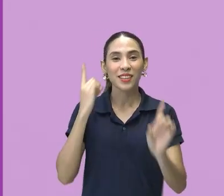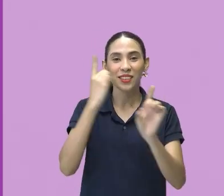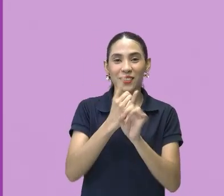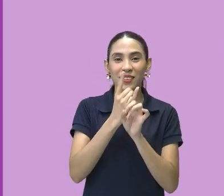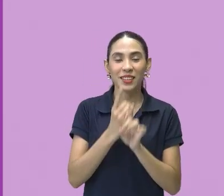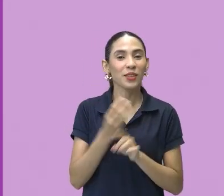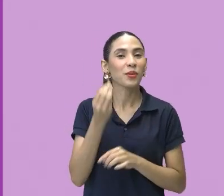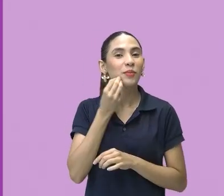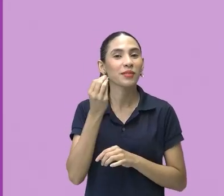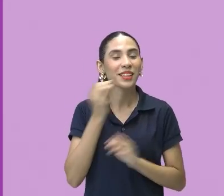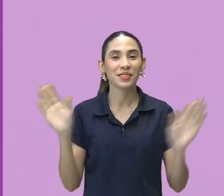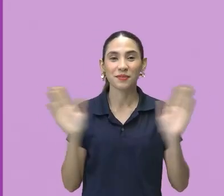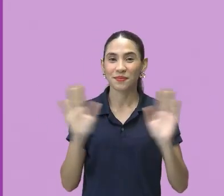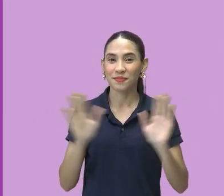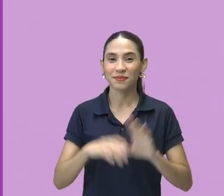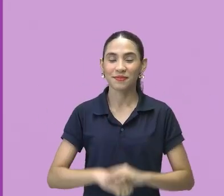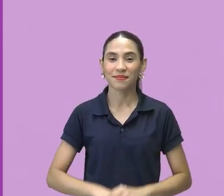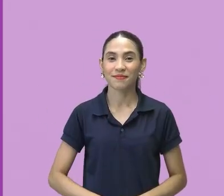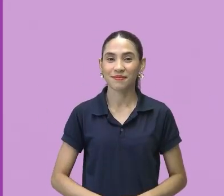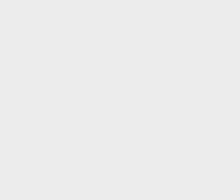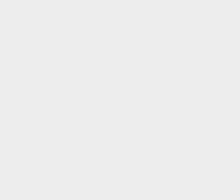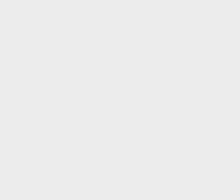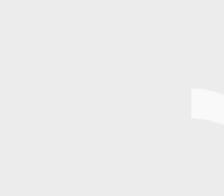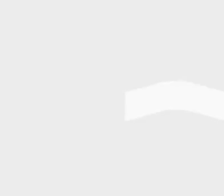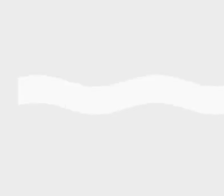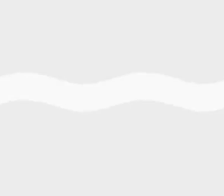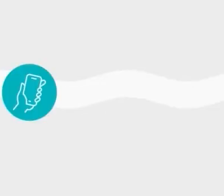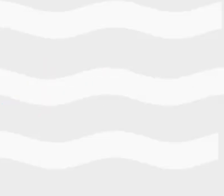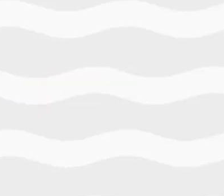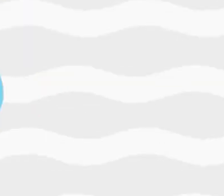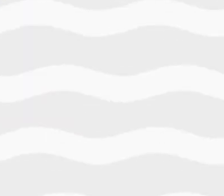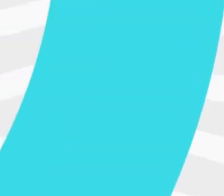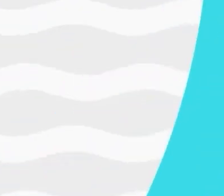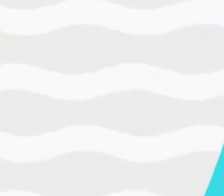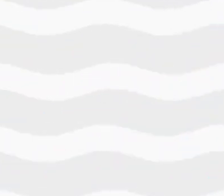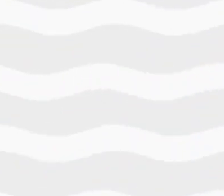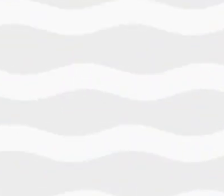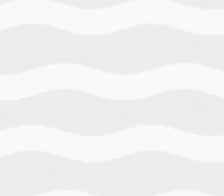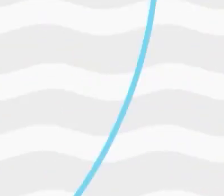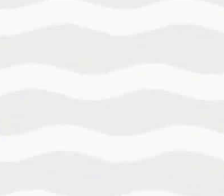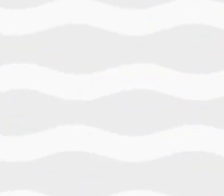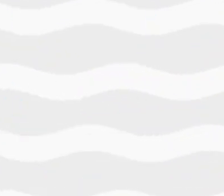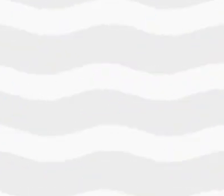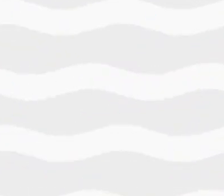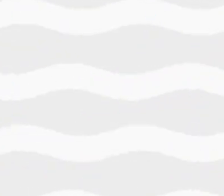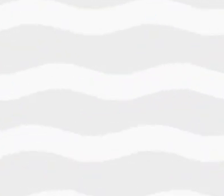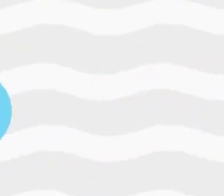numa próxima oportunidade. Até mais!